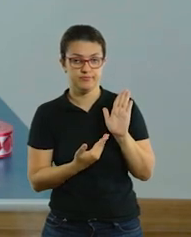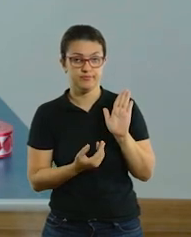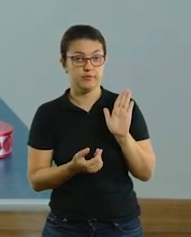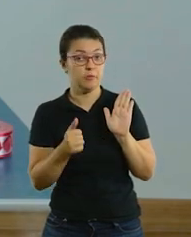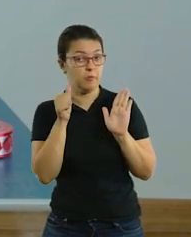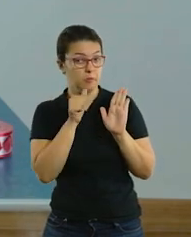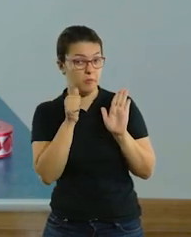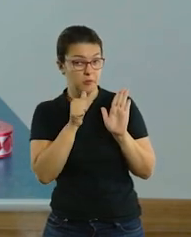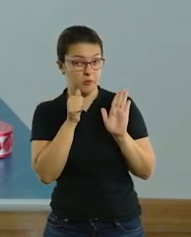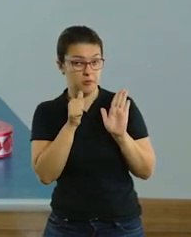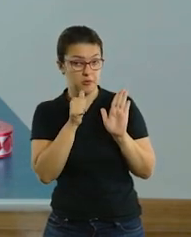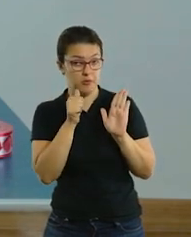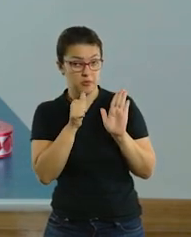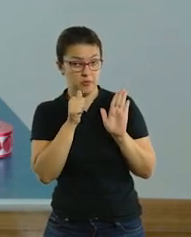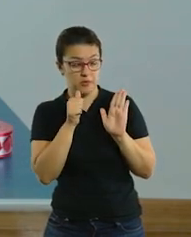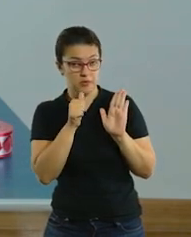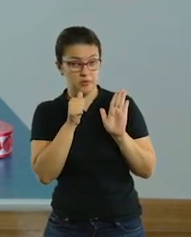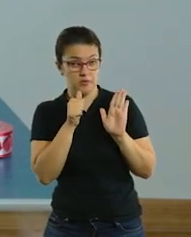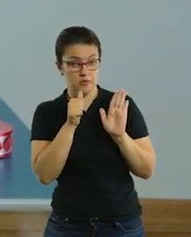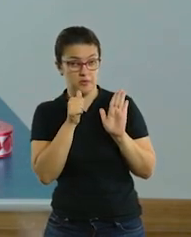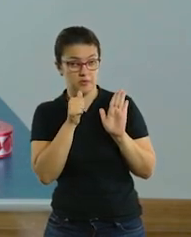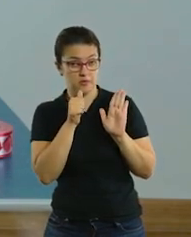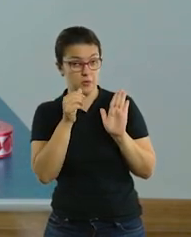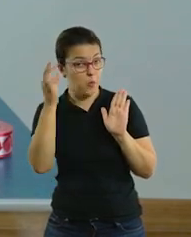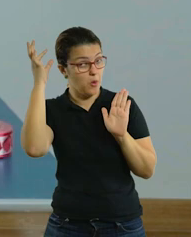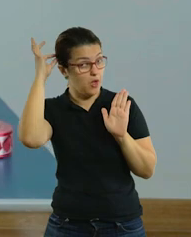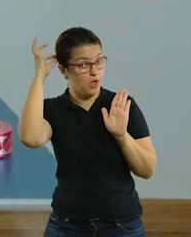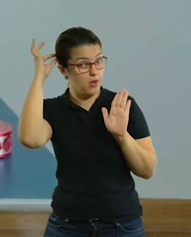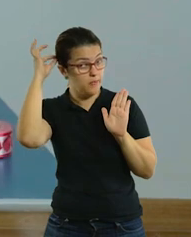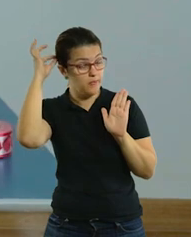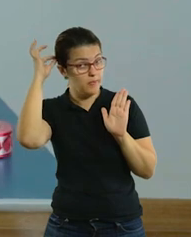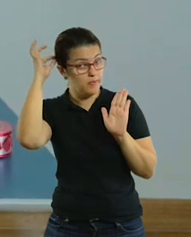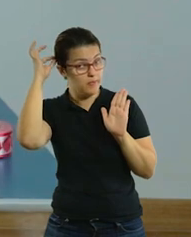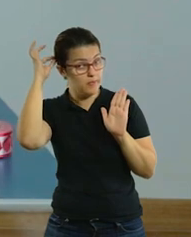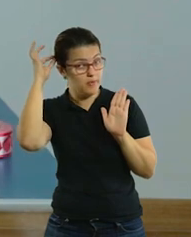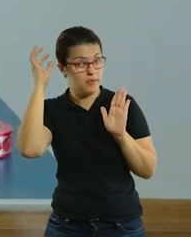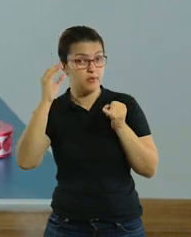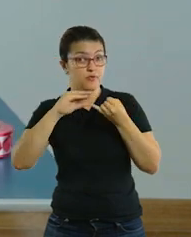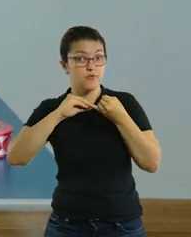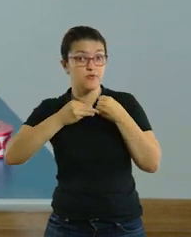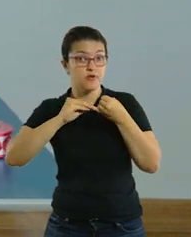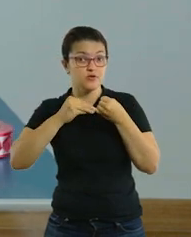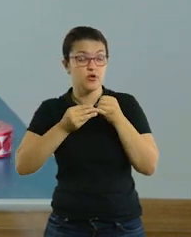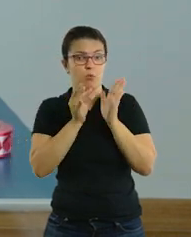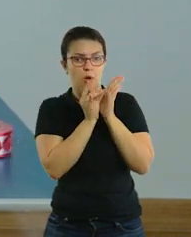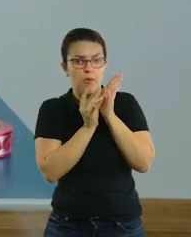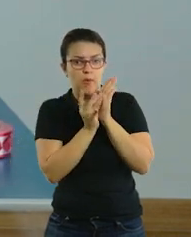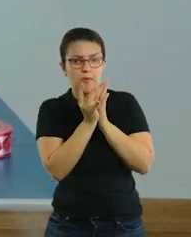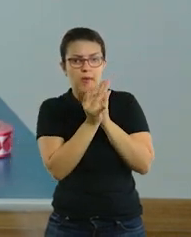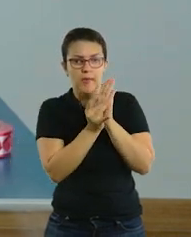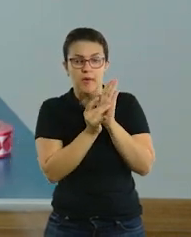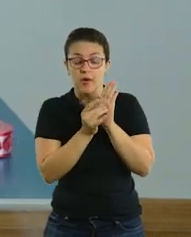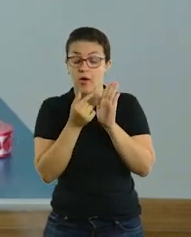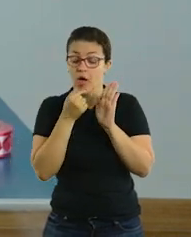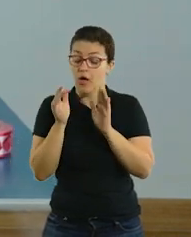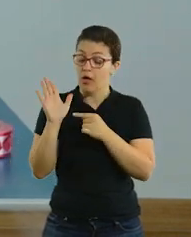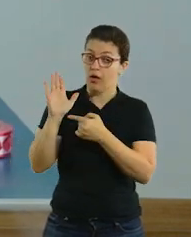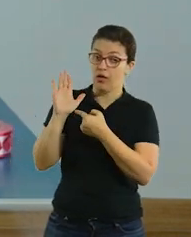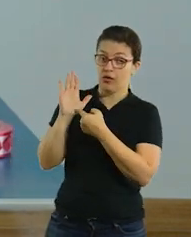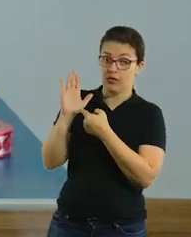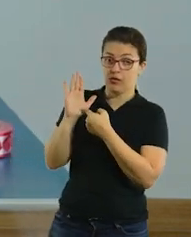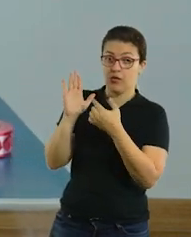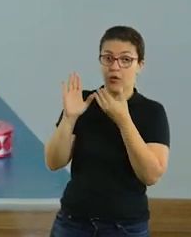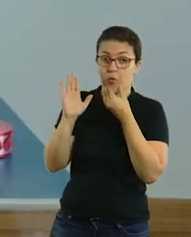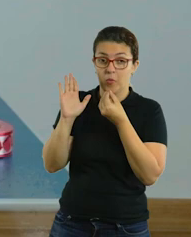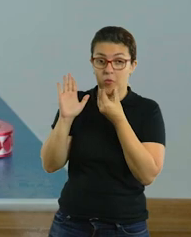uma menininha com os grãos, o cabelo com os grãos de feijão. E aqui eu fiz um menininho com os